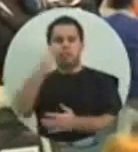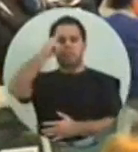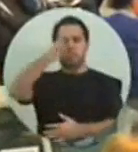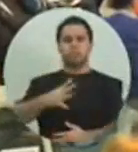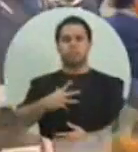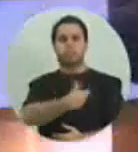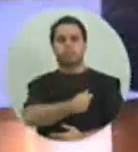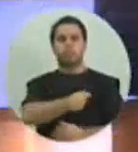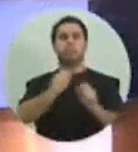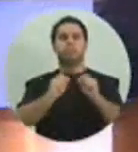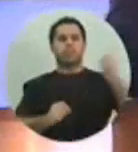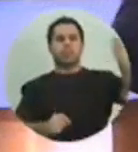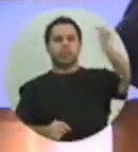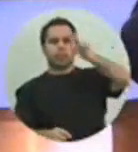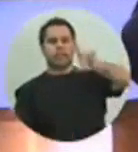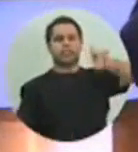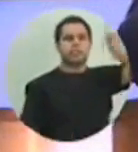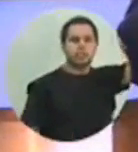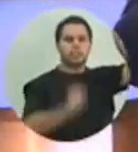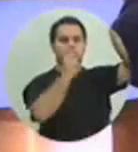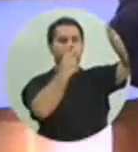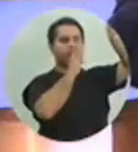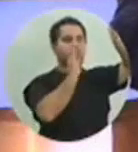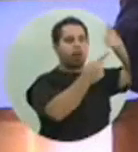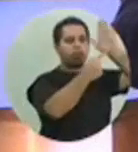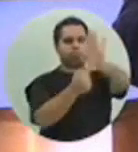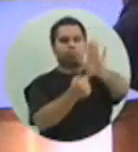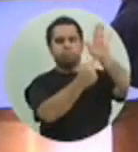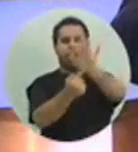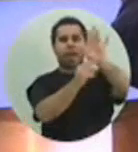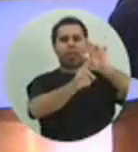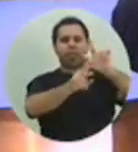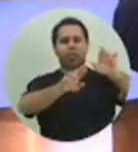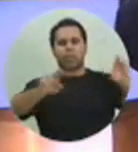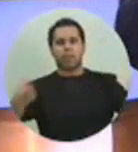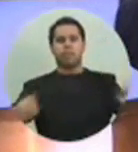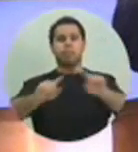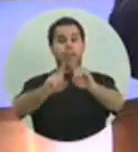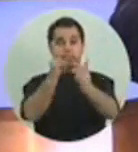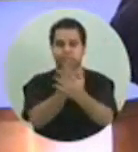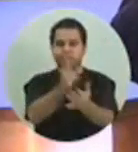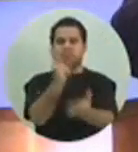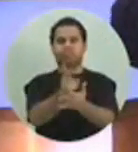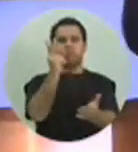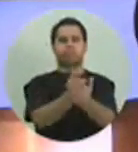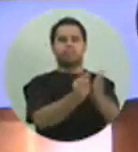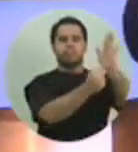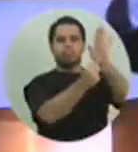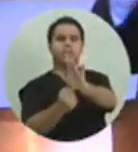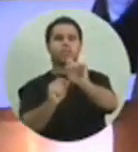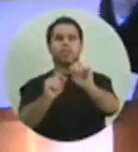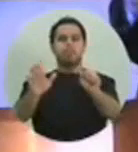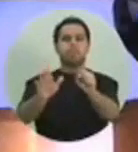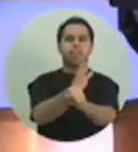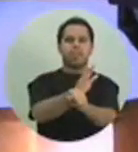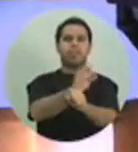da salvação, a graça de Deus foi revelada de muitas maneiras diferentes, e cheias de